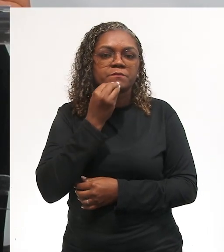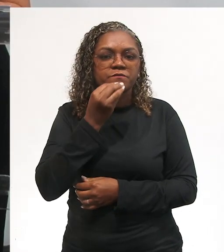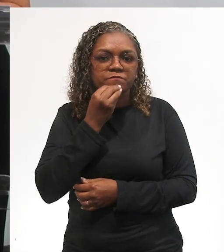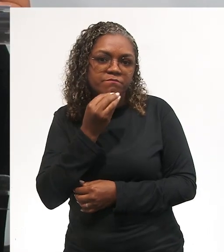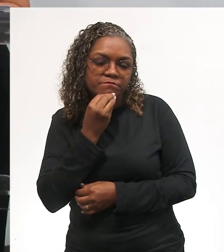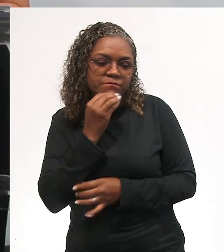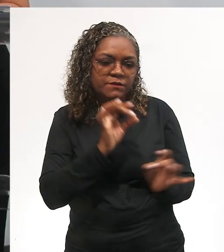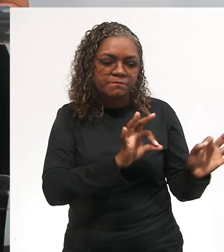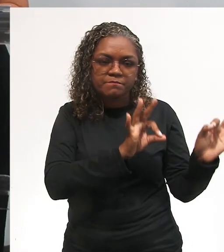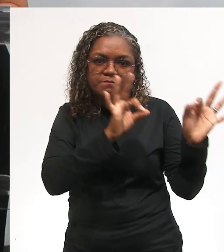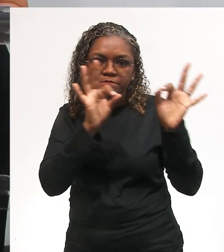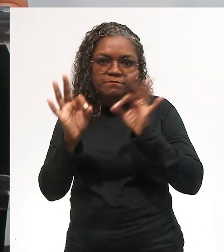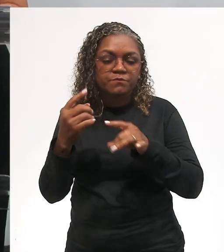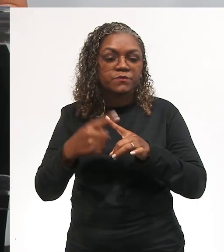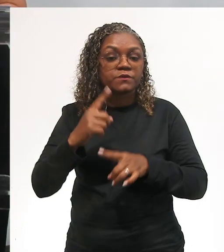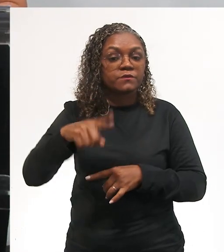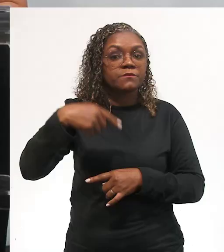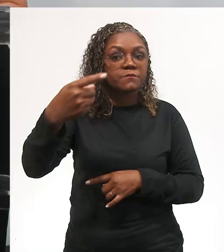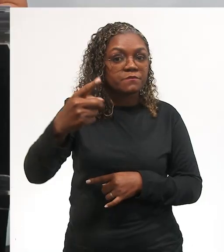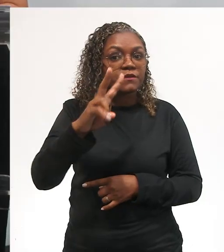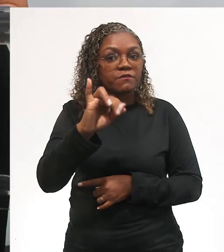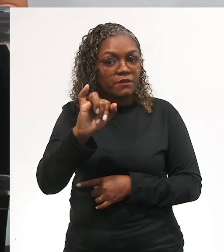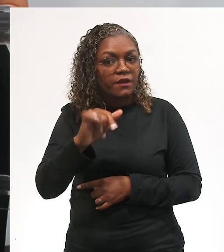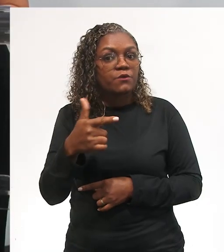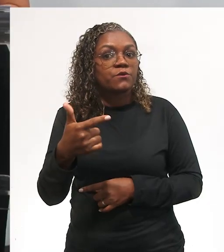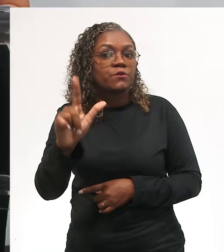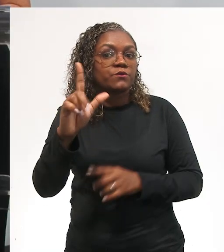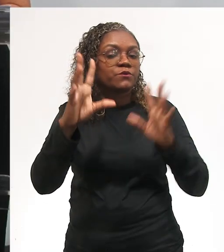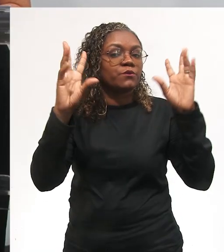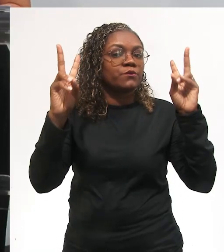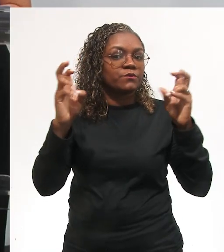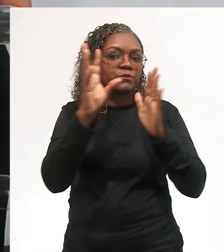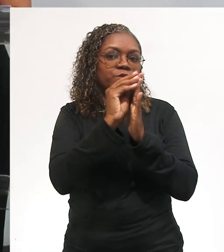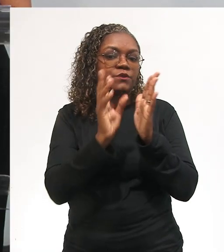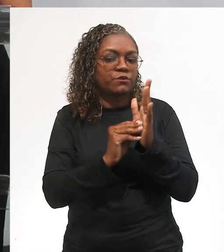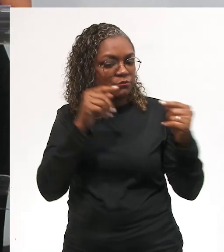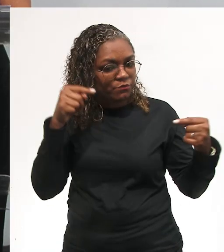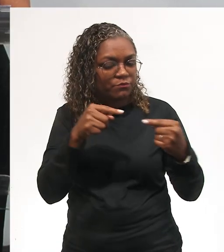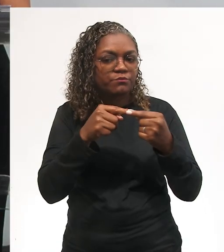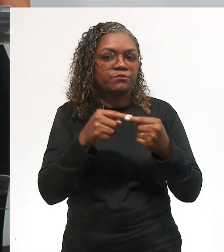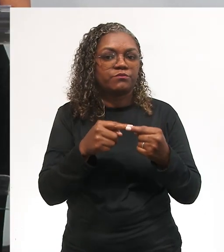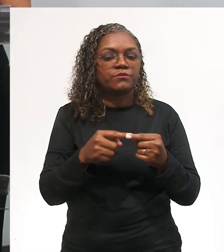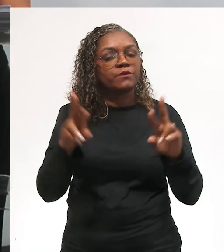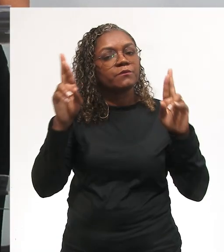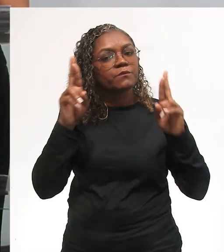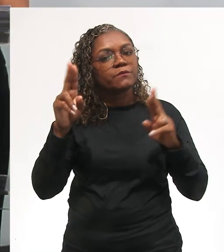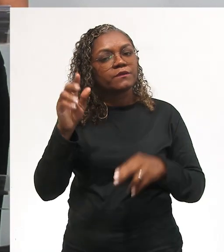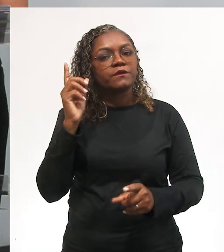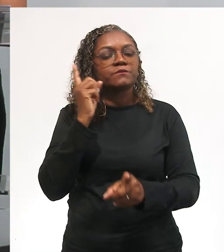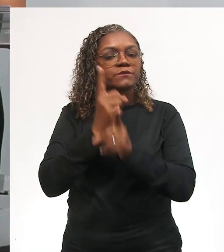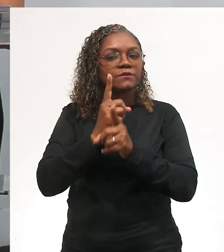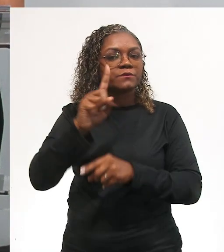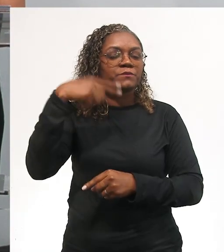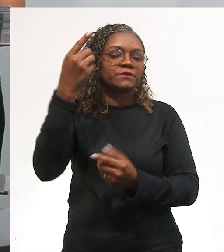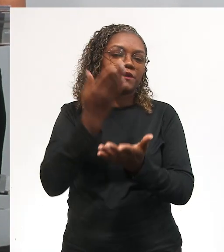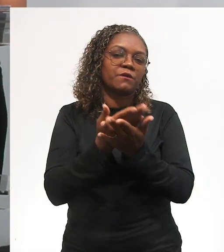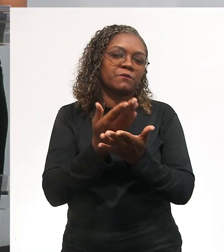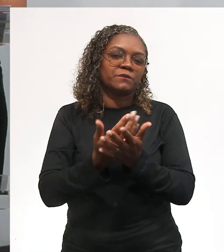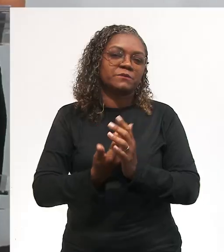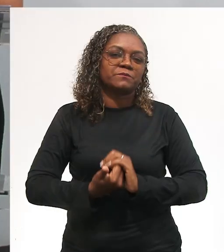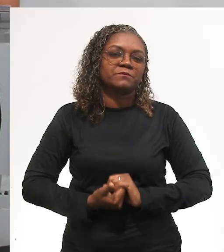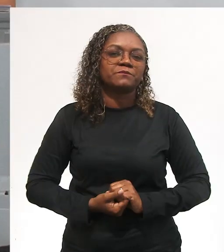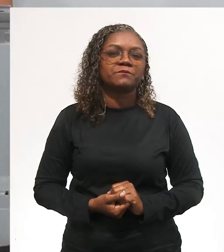para o desenvolvimento da nossa segunda unidade, que será a regra de 3 simples. Espero que vocês tenham um bom estudo e até a próxima aula.